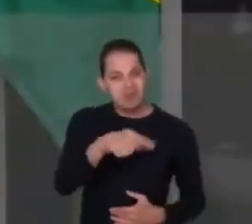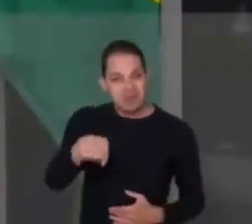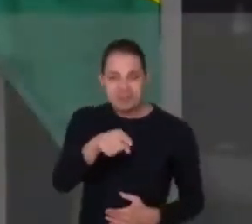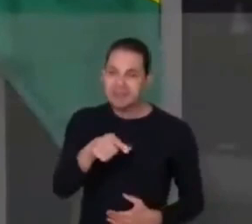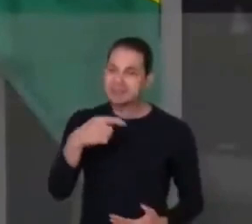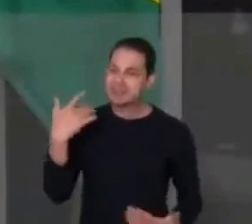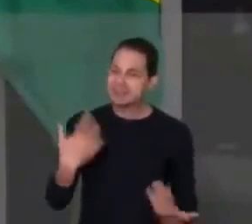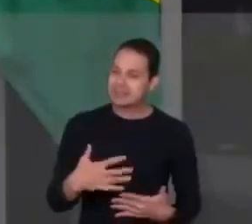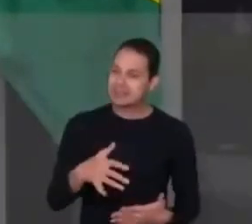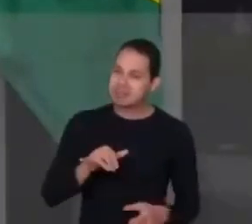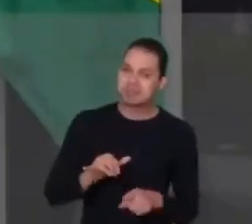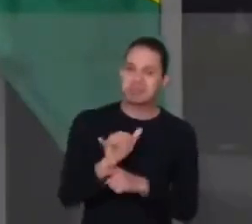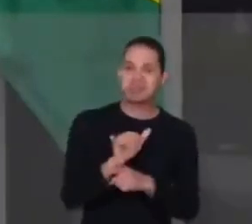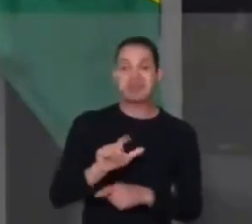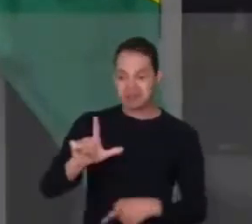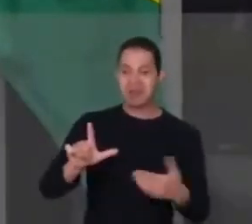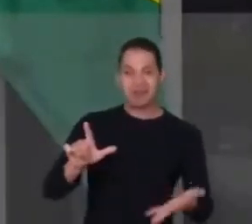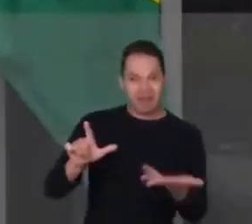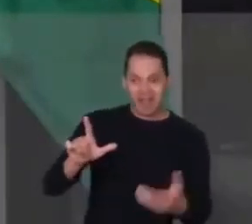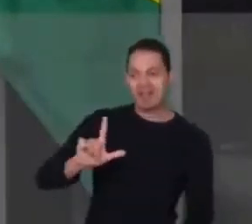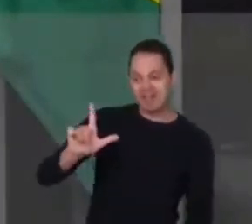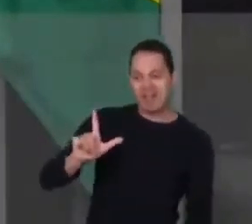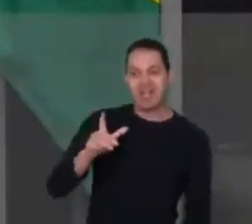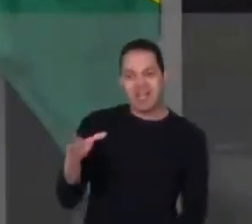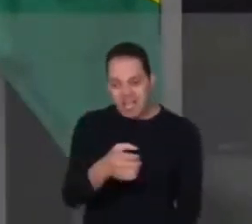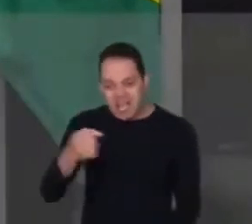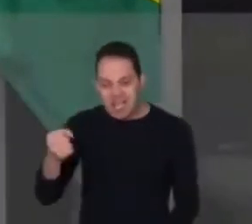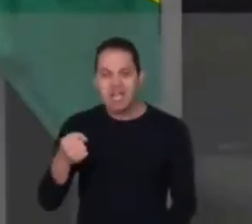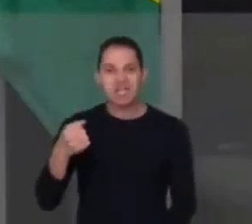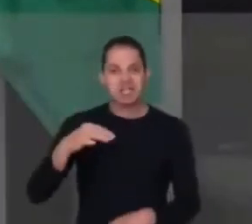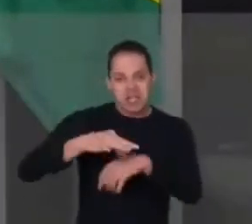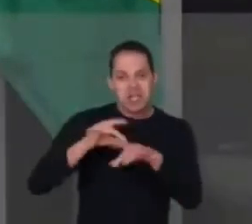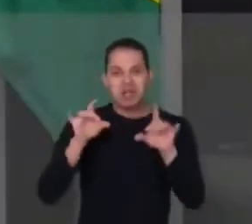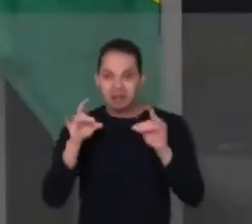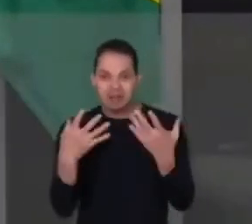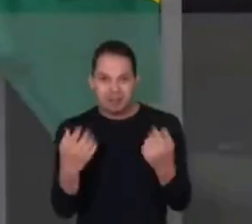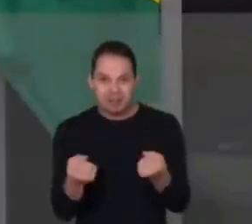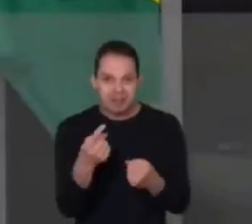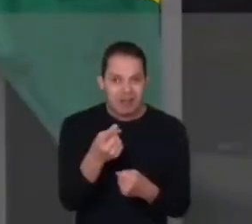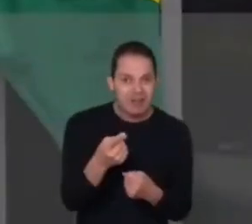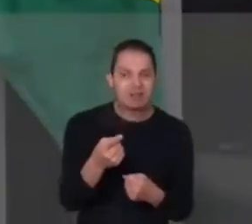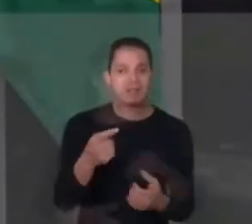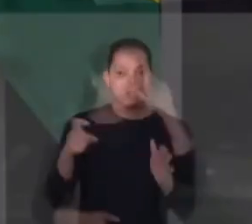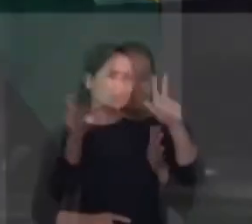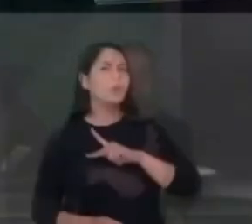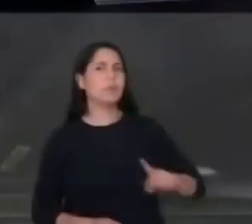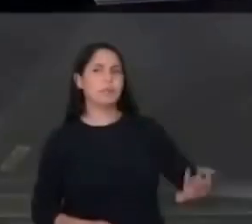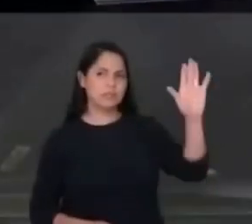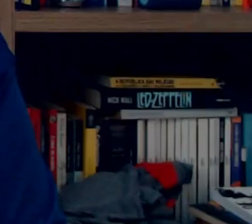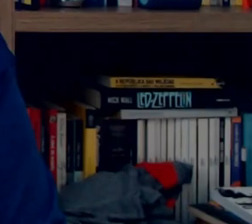ferrar faz o l aí para comer picanha e cerveja vai tomar um aumento aí em todos os impostos para deixar de ser